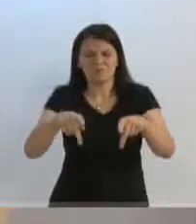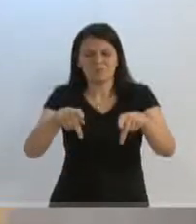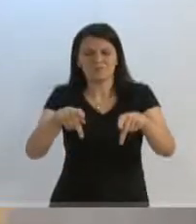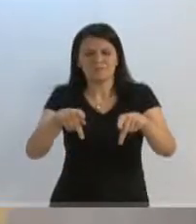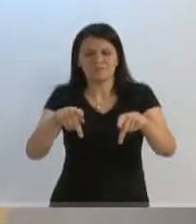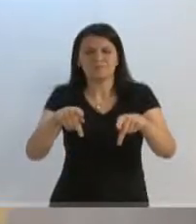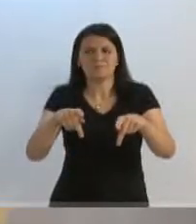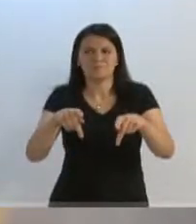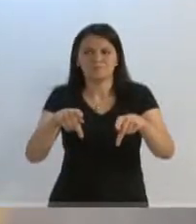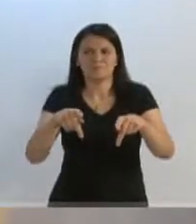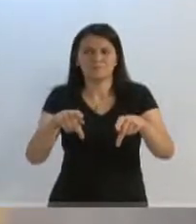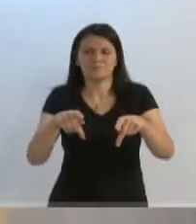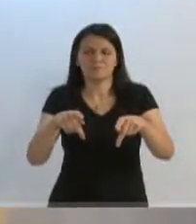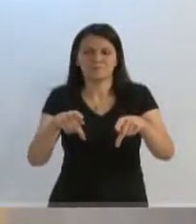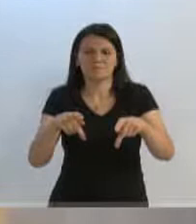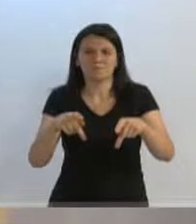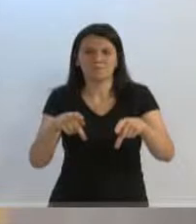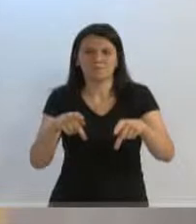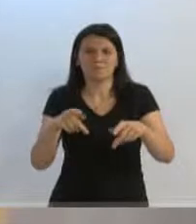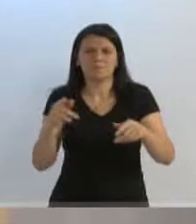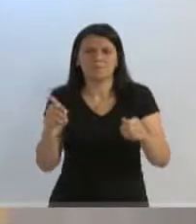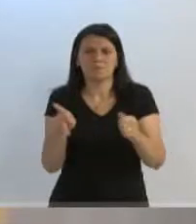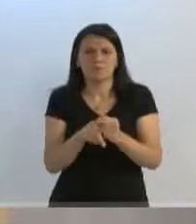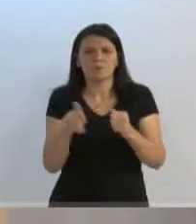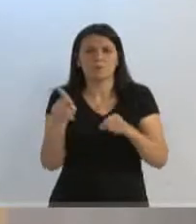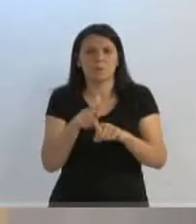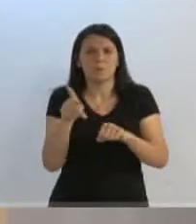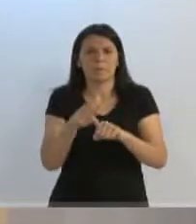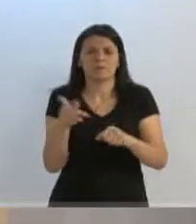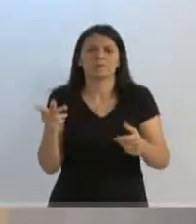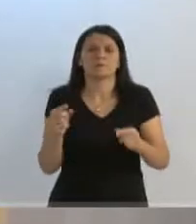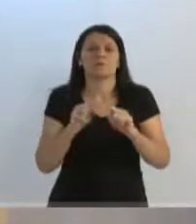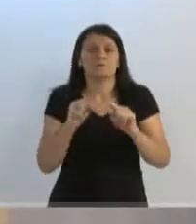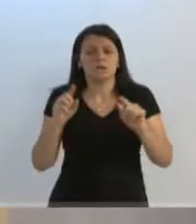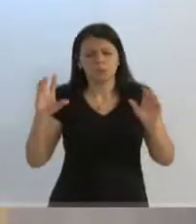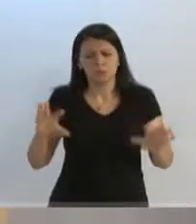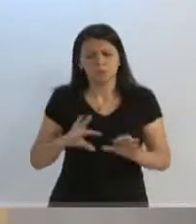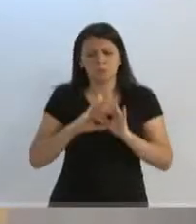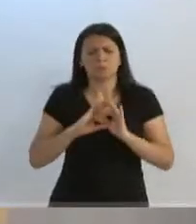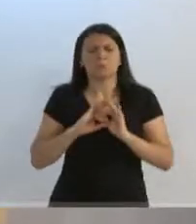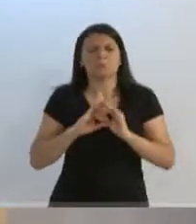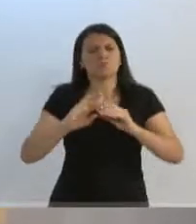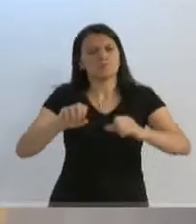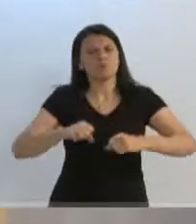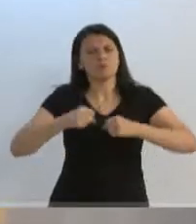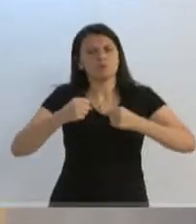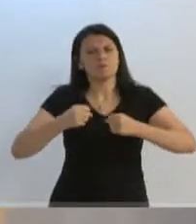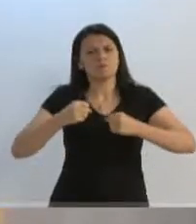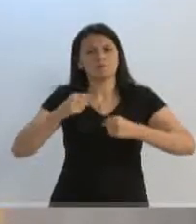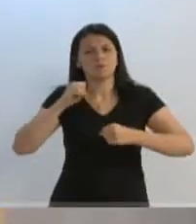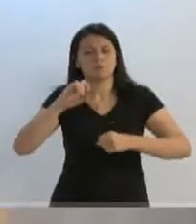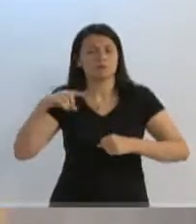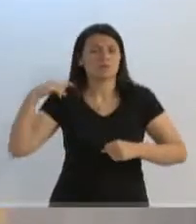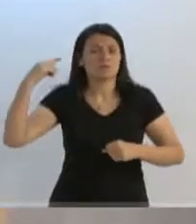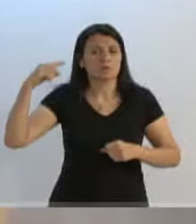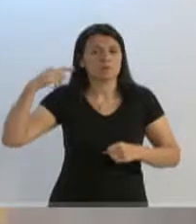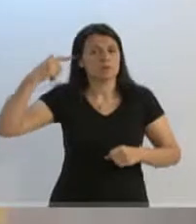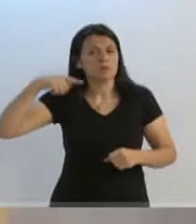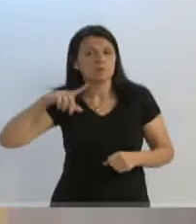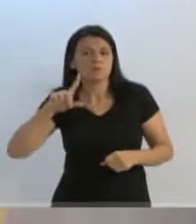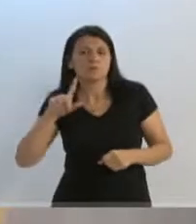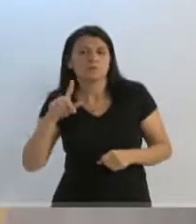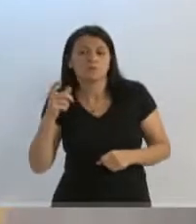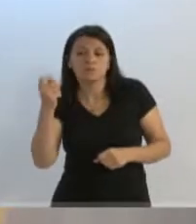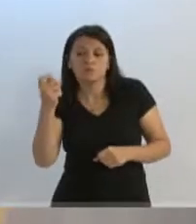madeiras por pontes de concreto mas nós vamos unir forças se o deputado conseguir um valor